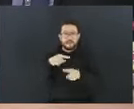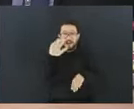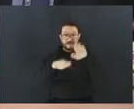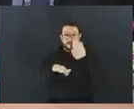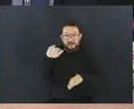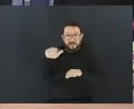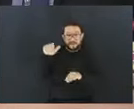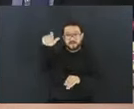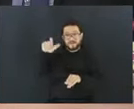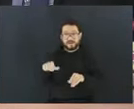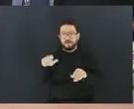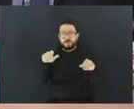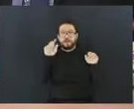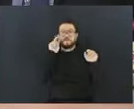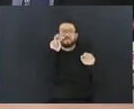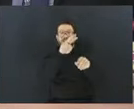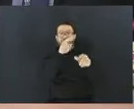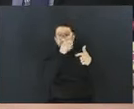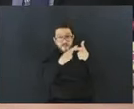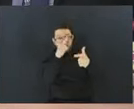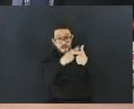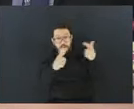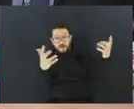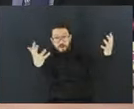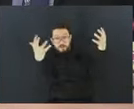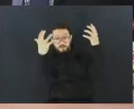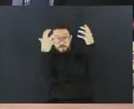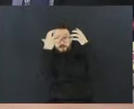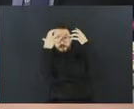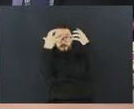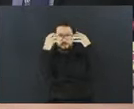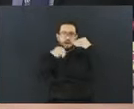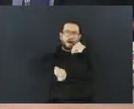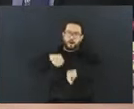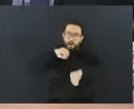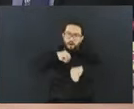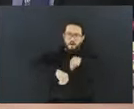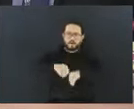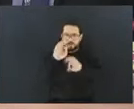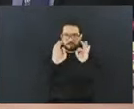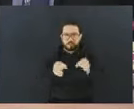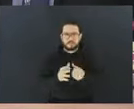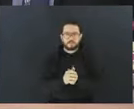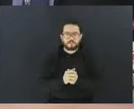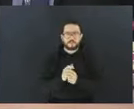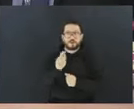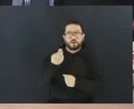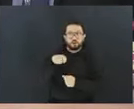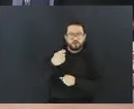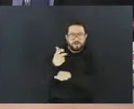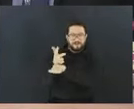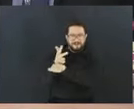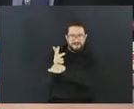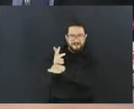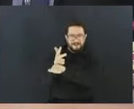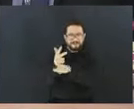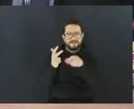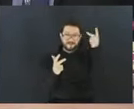não costumam lidar. Então, em relação ao sistema de câmeras que o senhor falou, de São Paulo, se não me engano, foi